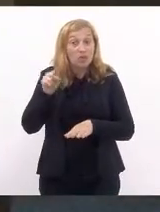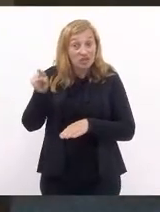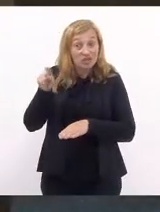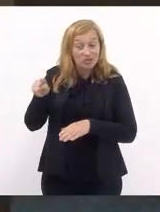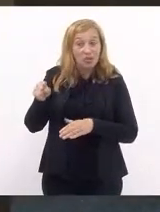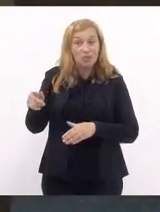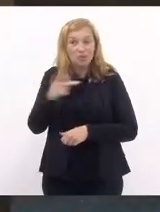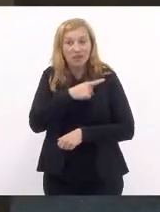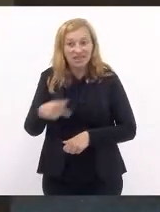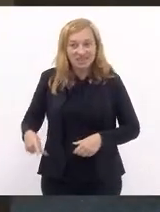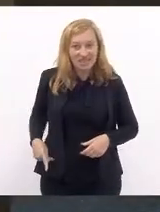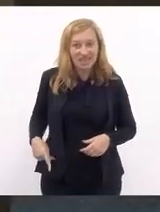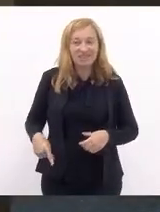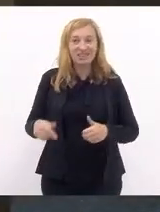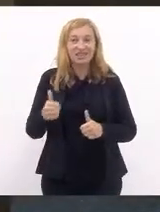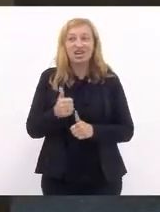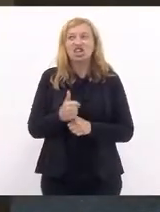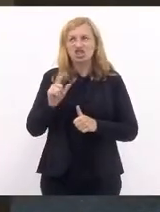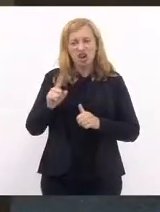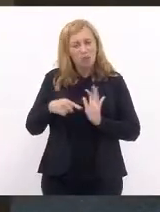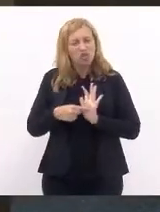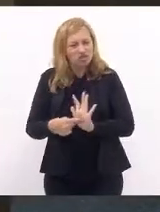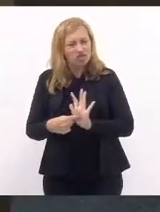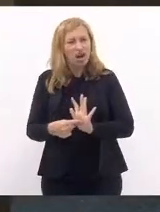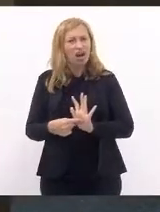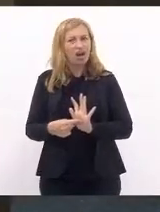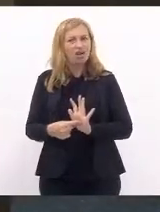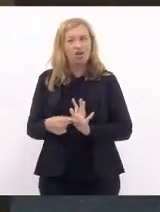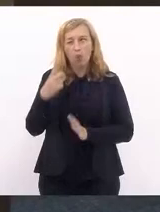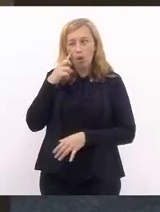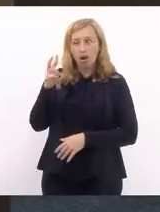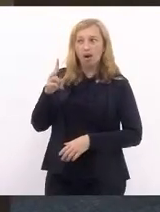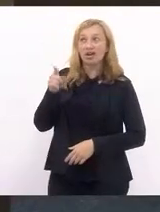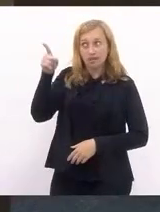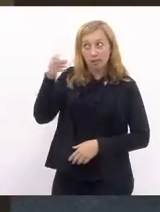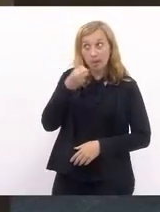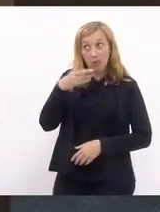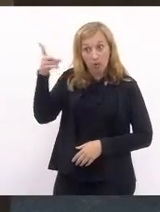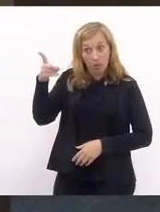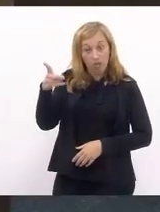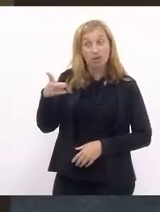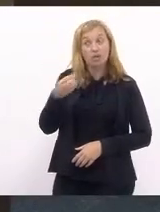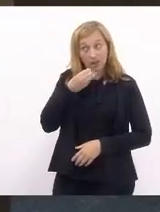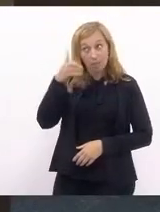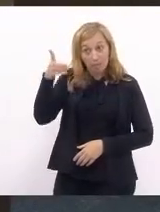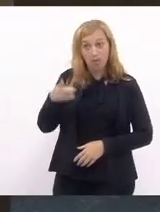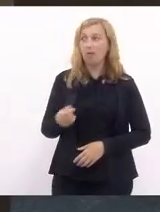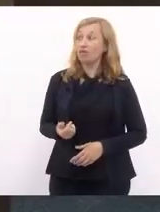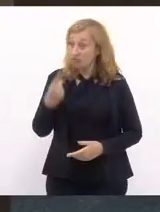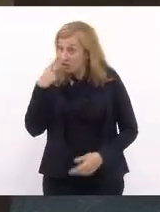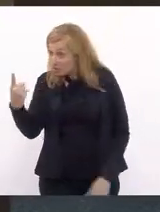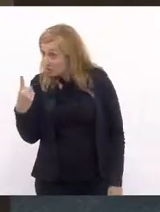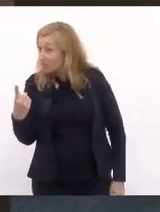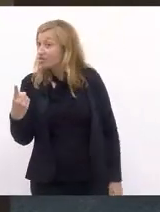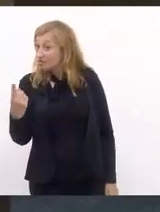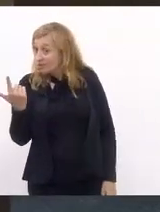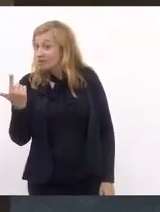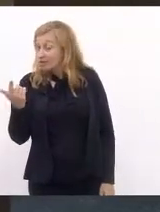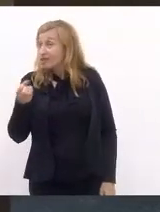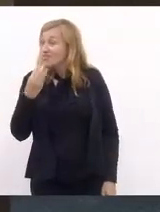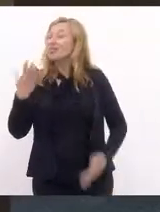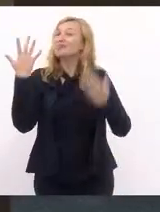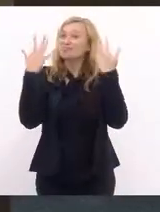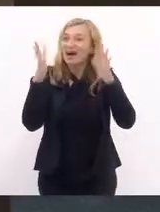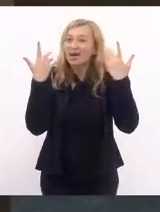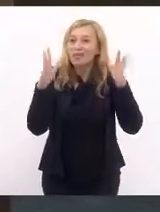ele foi o presidente interino já mostrou as olhar dele olhei para ele fazer esse caba a escala vai dar certo e não é que deu gente então